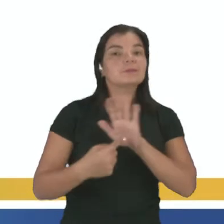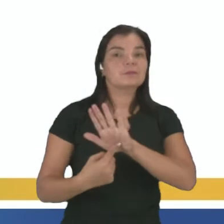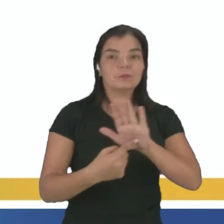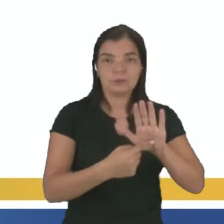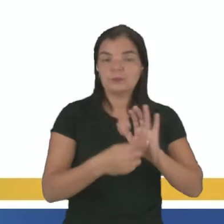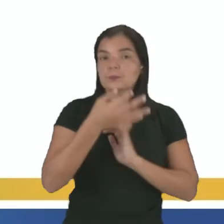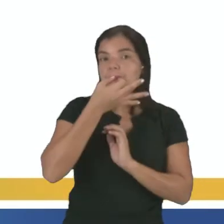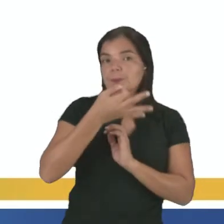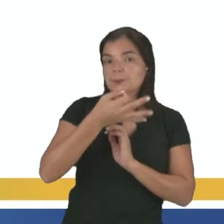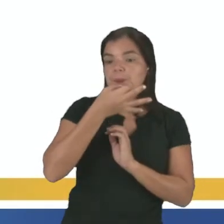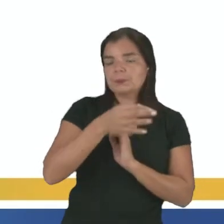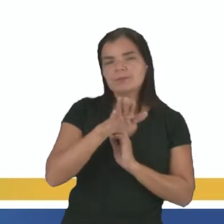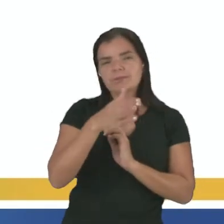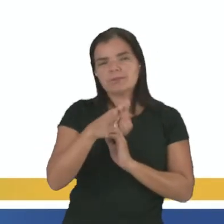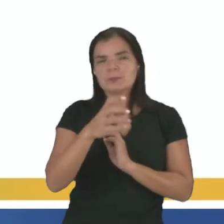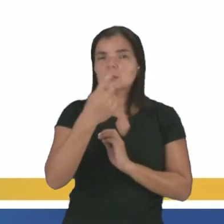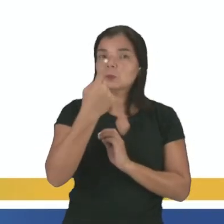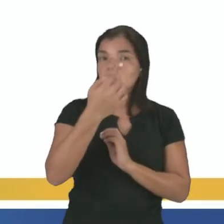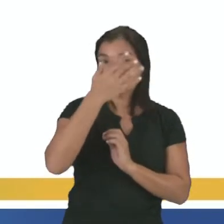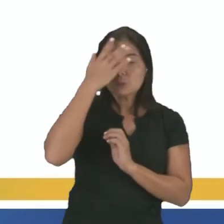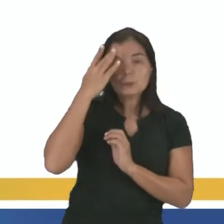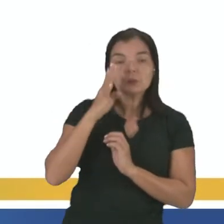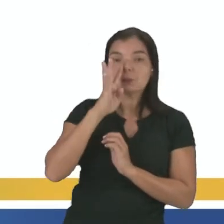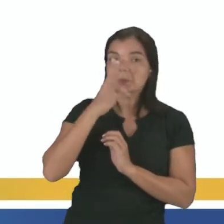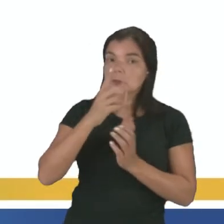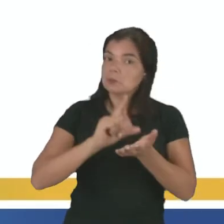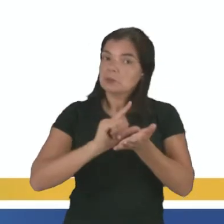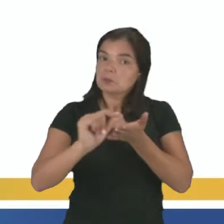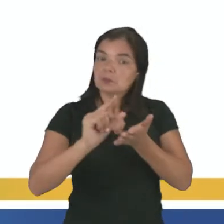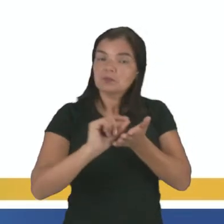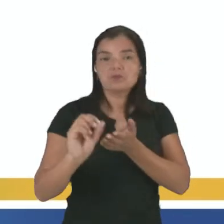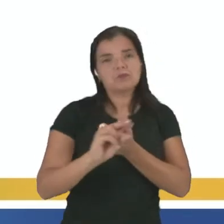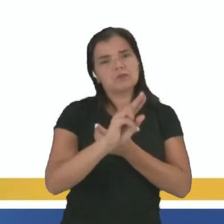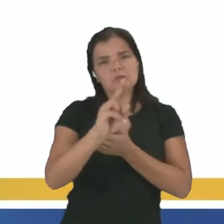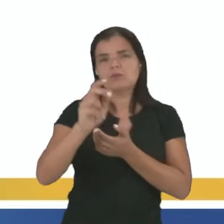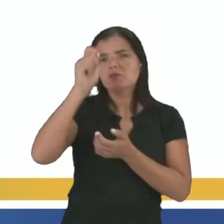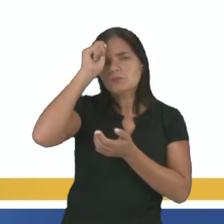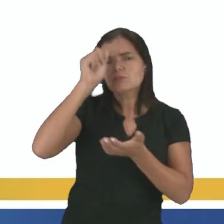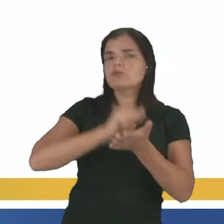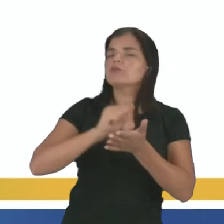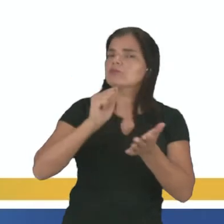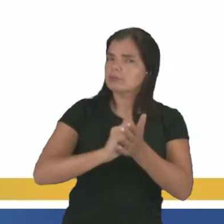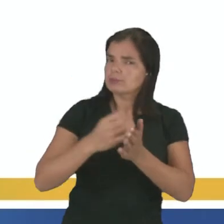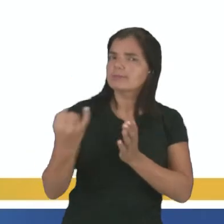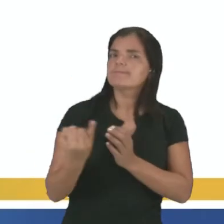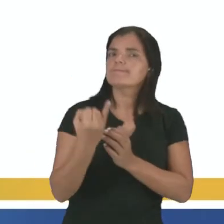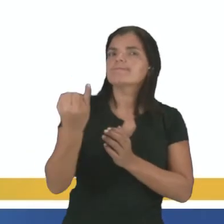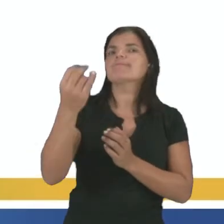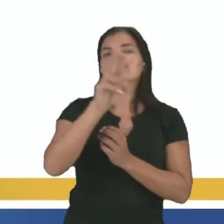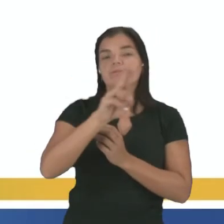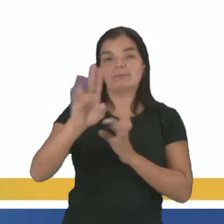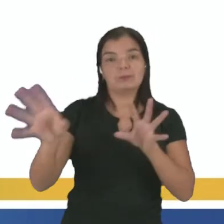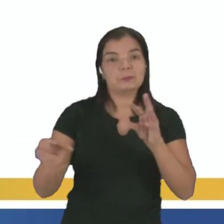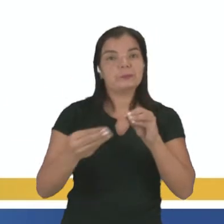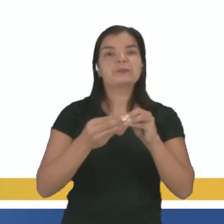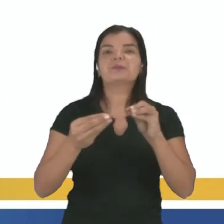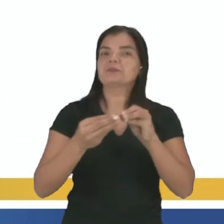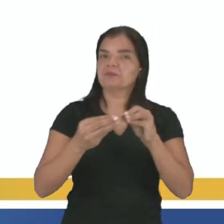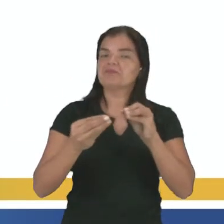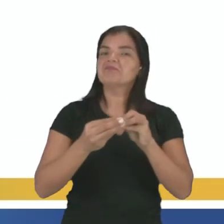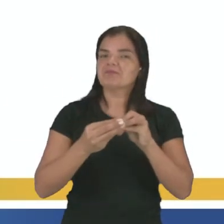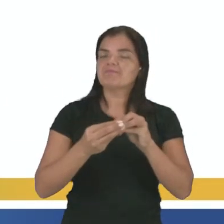a opinião de pelo menos um crítico ou artigo ou autor de renome para que o seu resumo seja